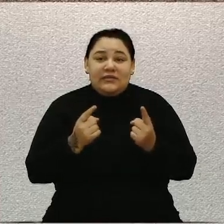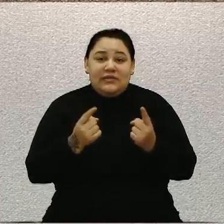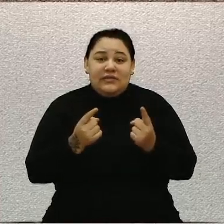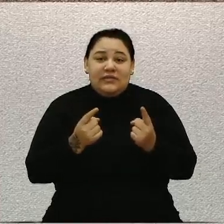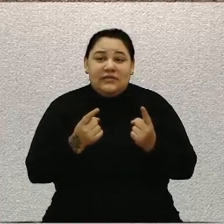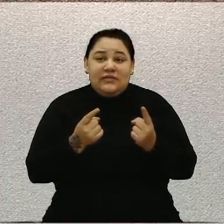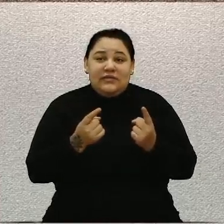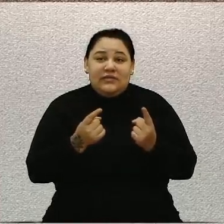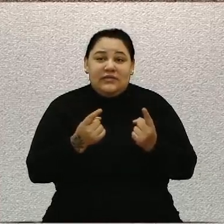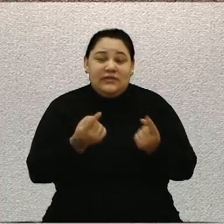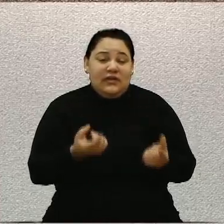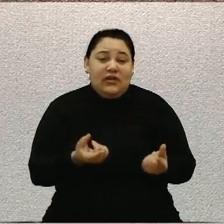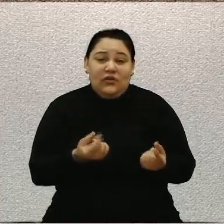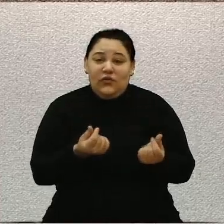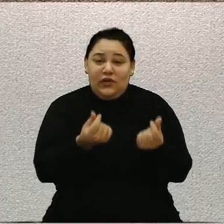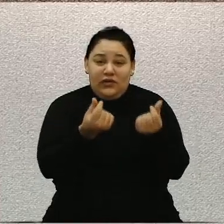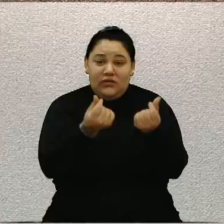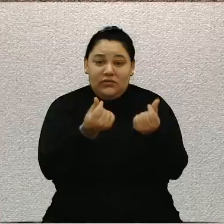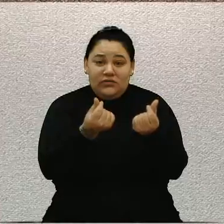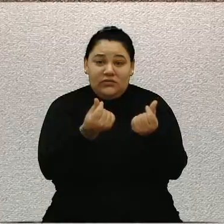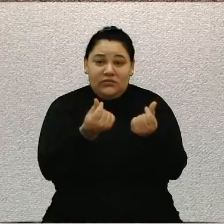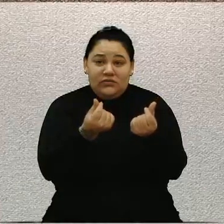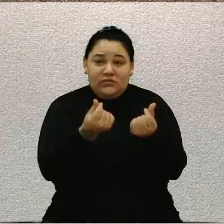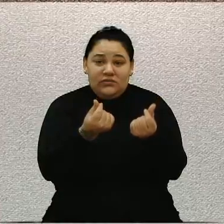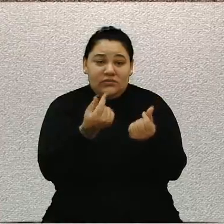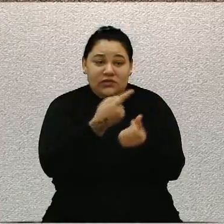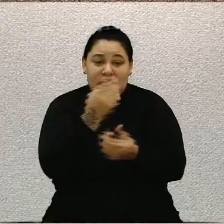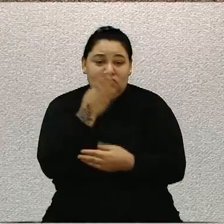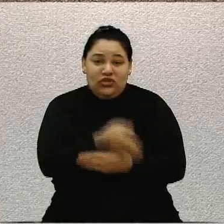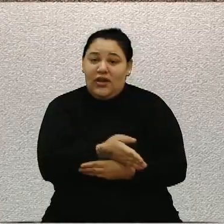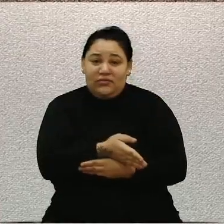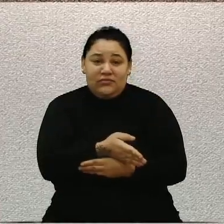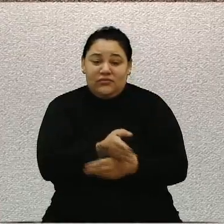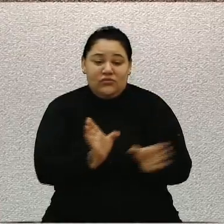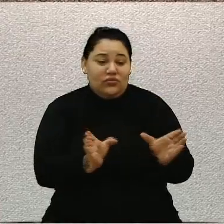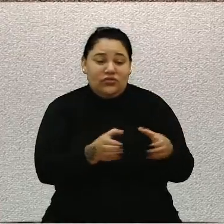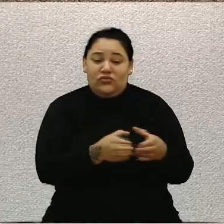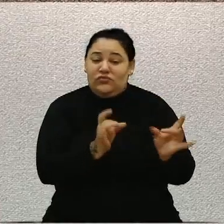falado aqui pelo vereador Fantinel, ele está indo diretamente para o tráfico.